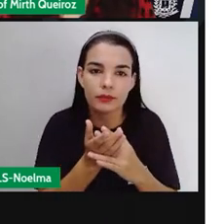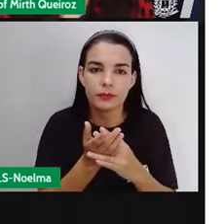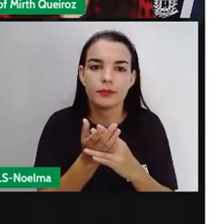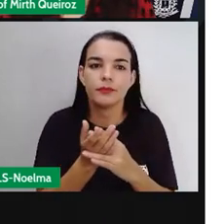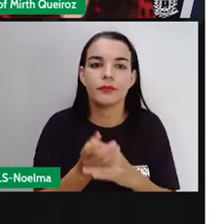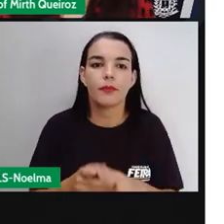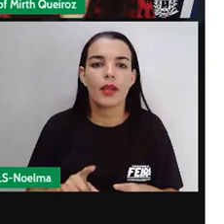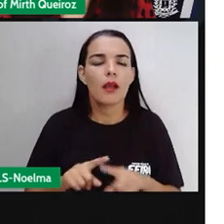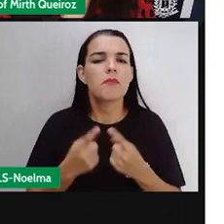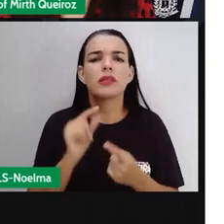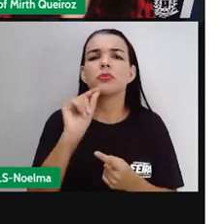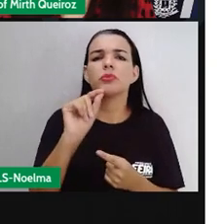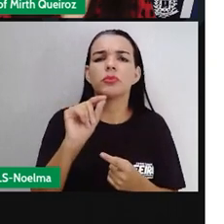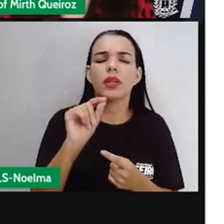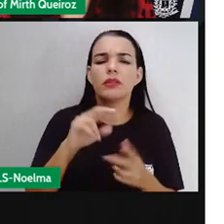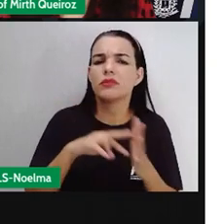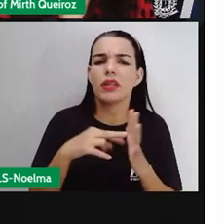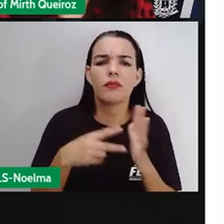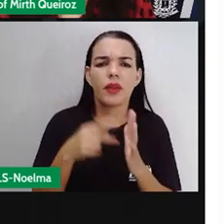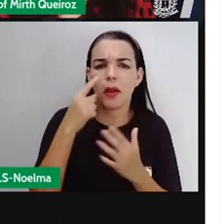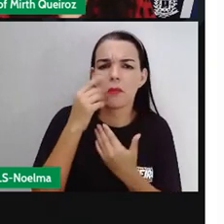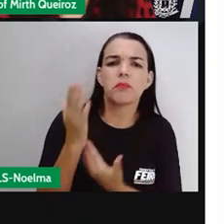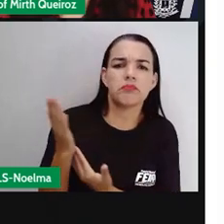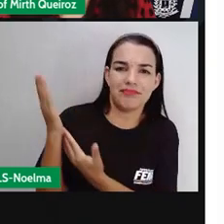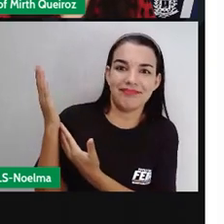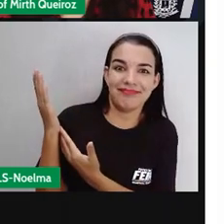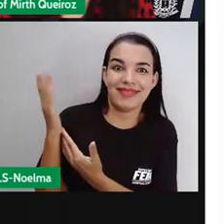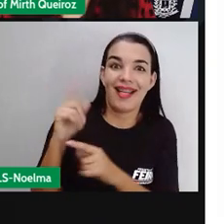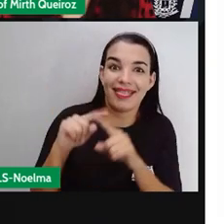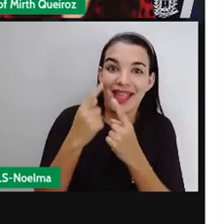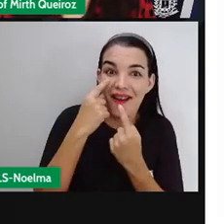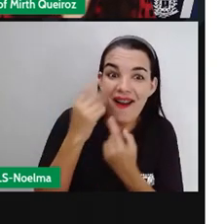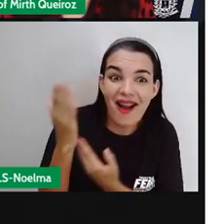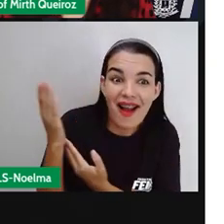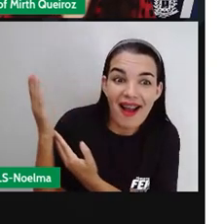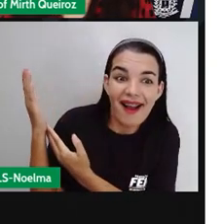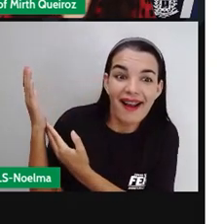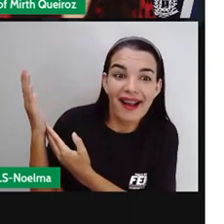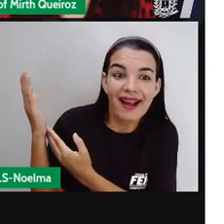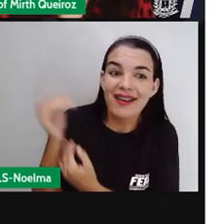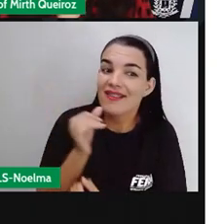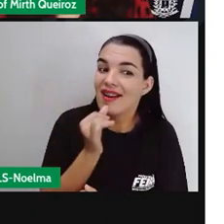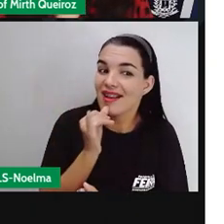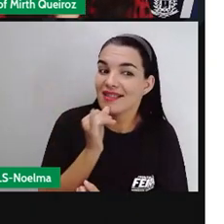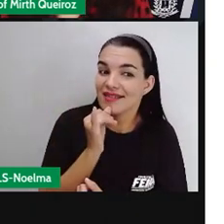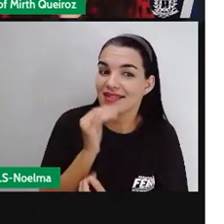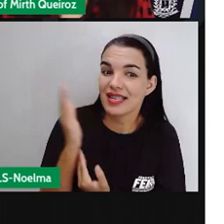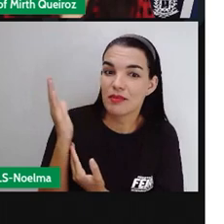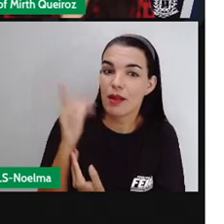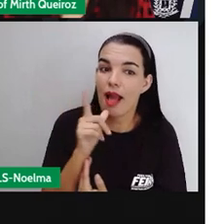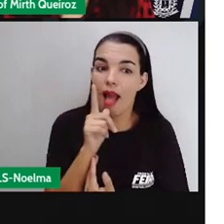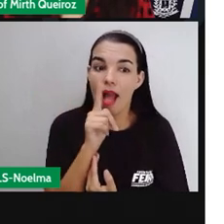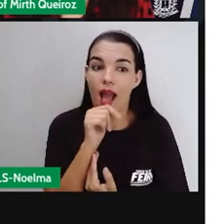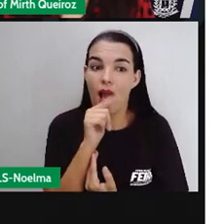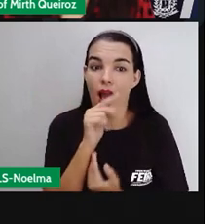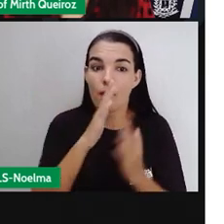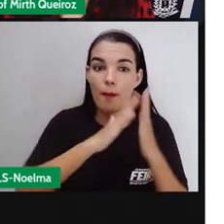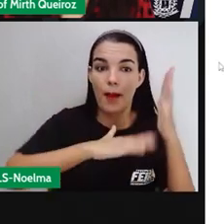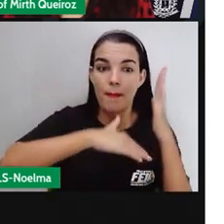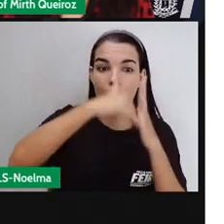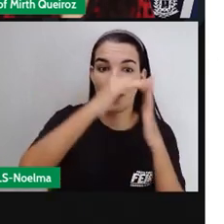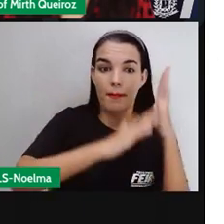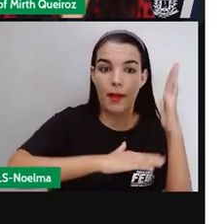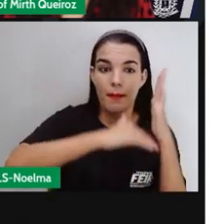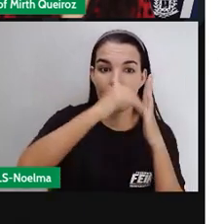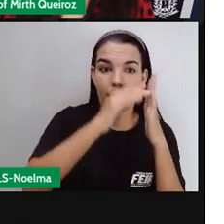o que vem a ser isso? Aí nós temos aqui, como exemplo, água e tinta, aparenta e